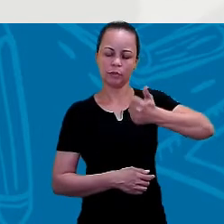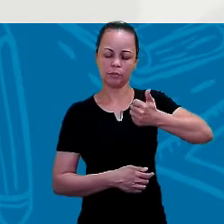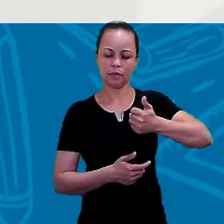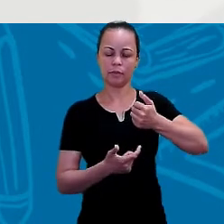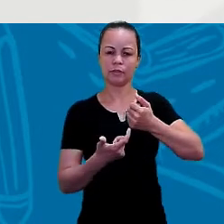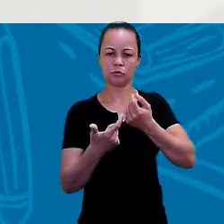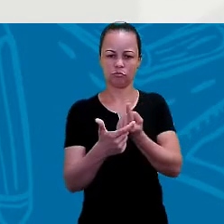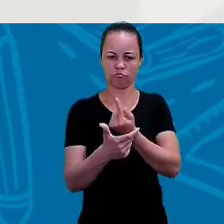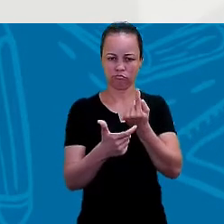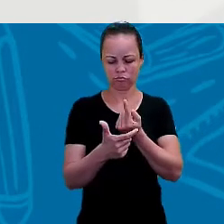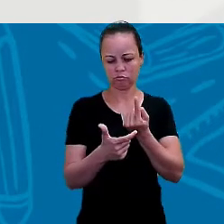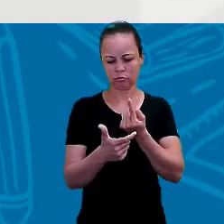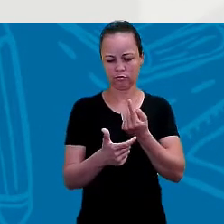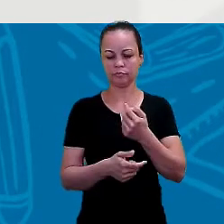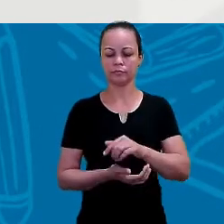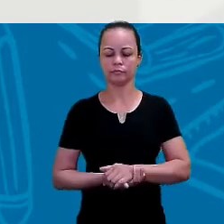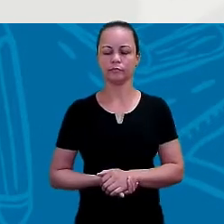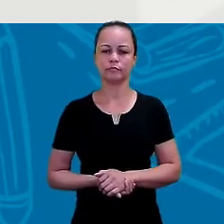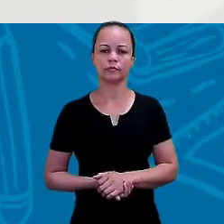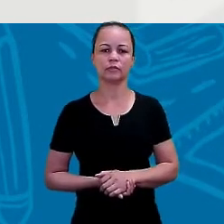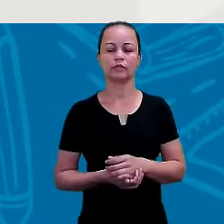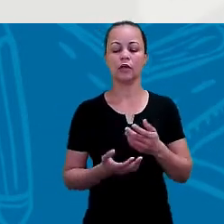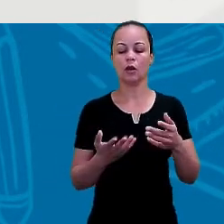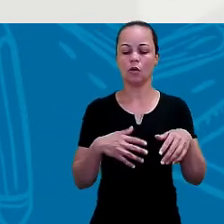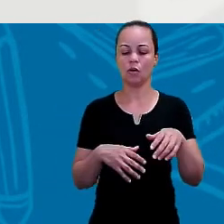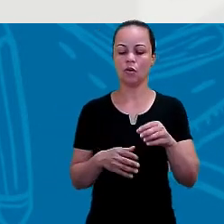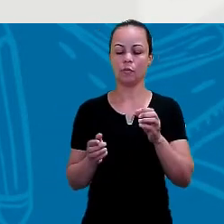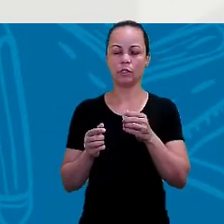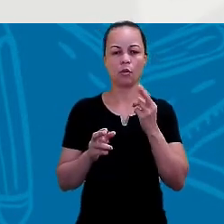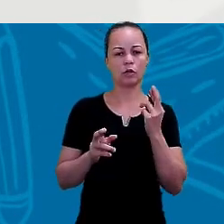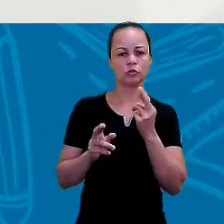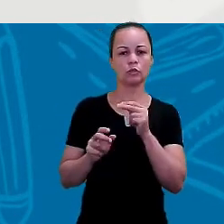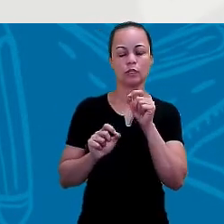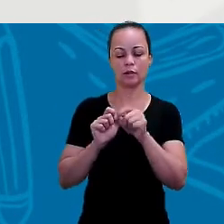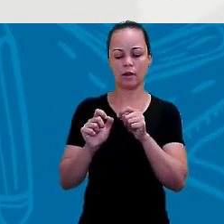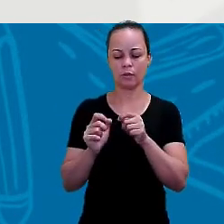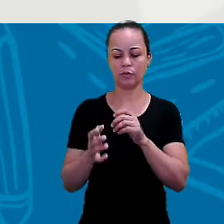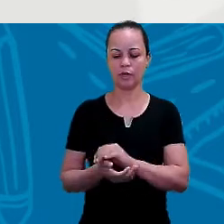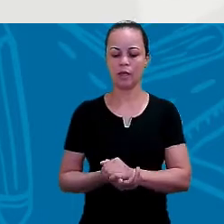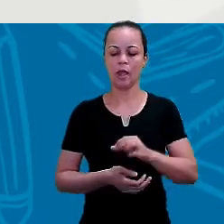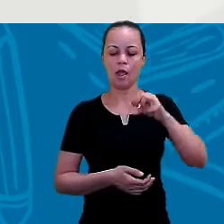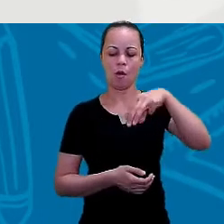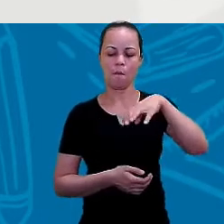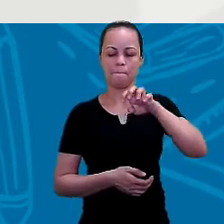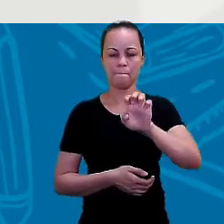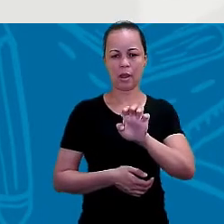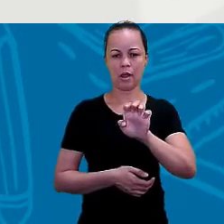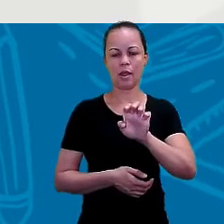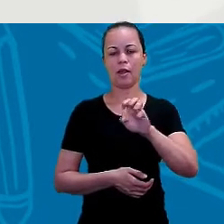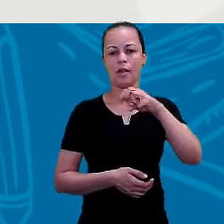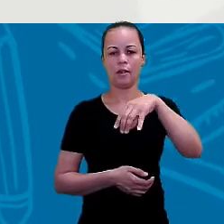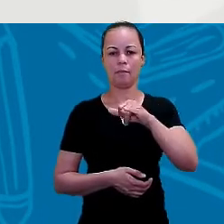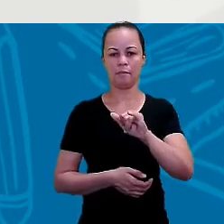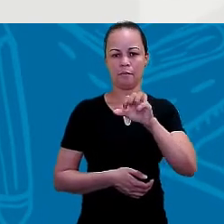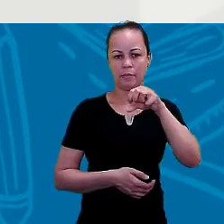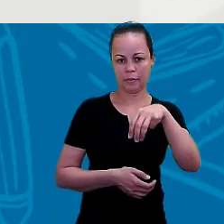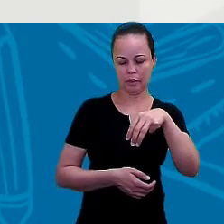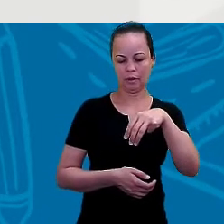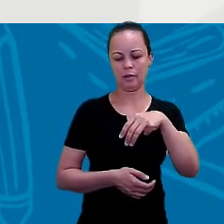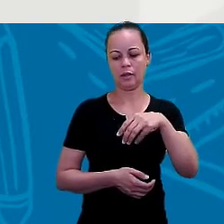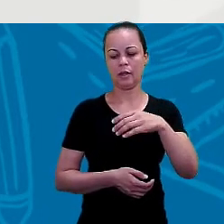singular. O pronome oblíquo correspondente a ele é o me-min-comigo. Estão vendo aqui na